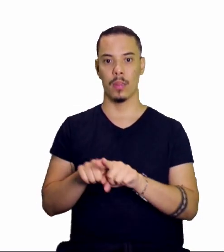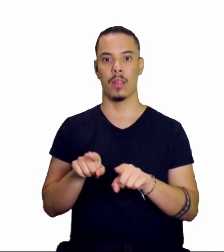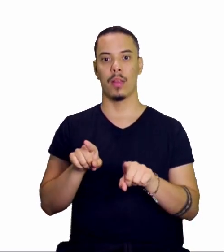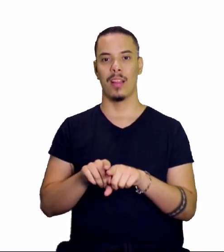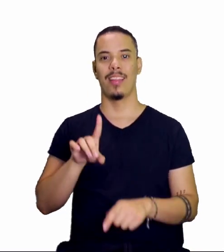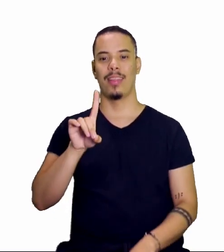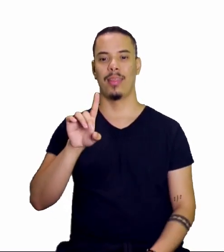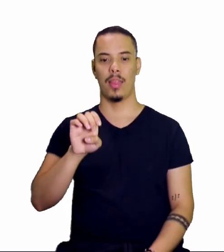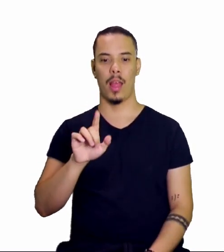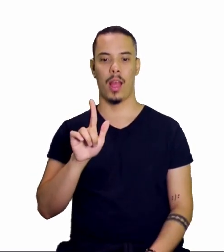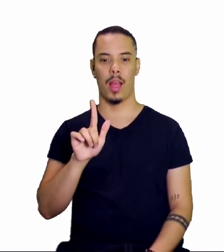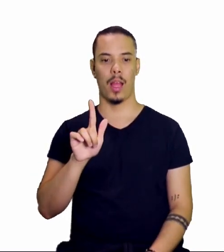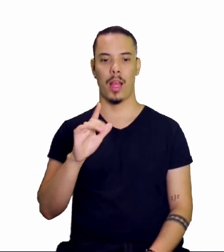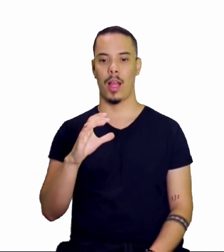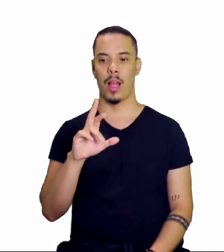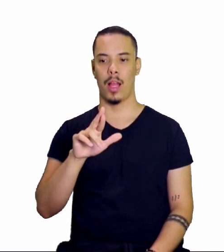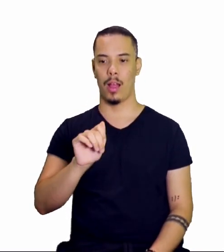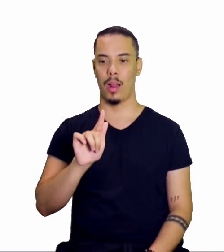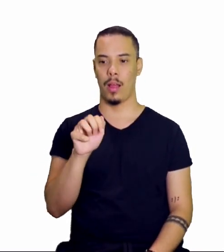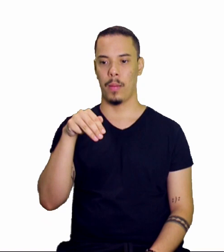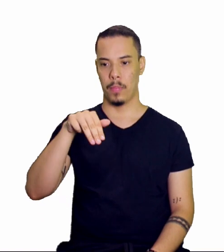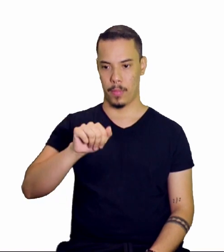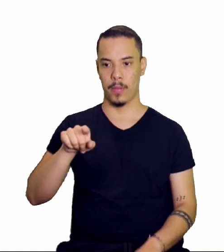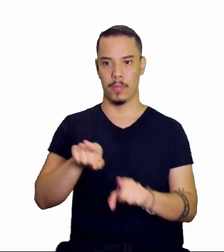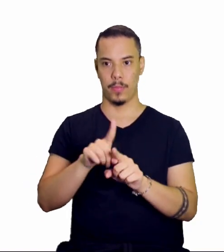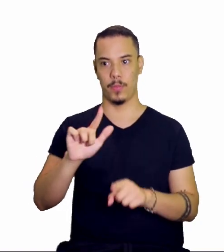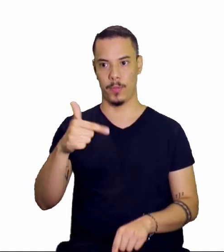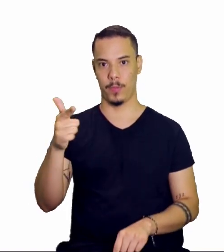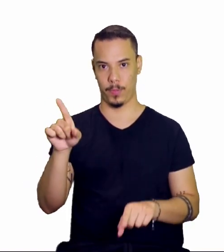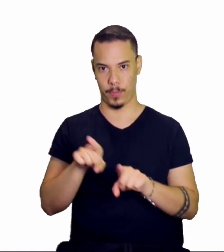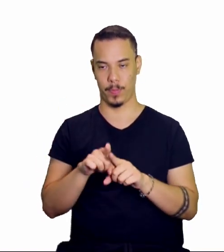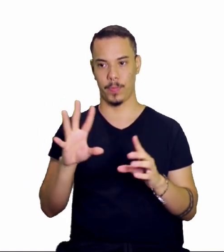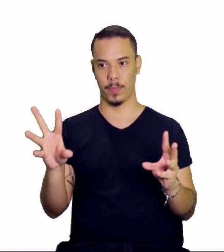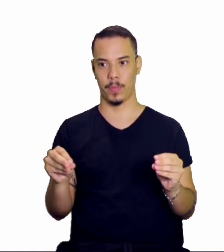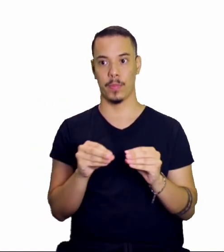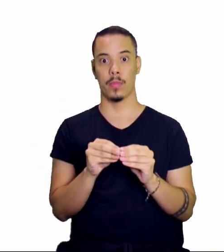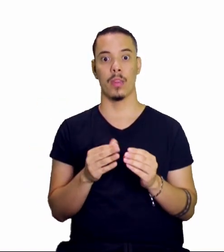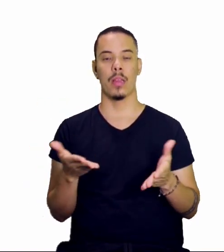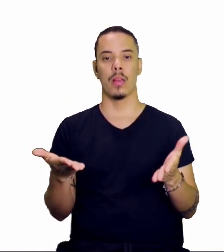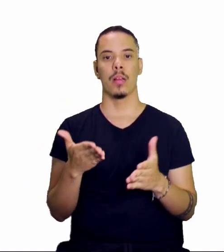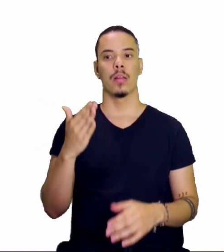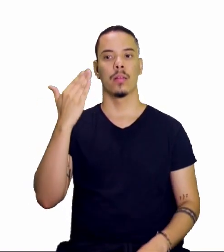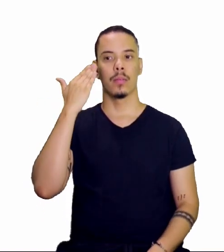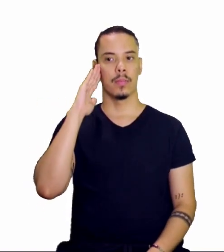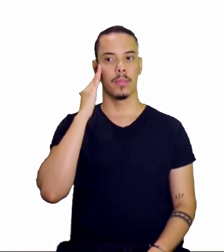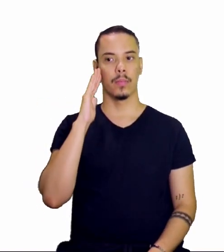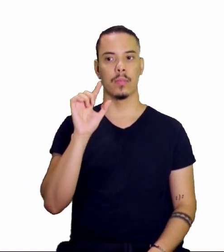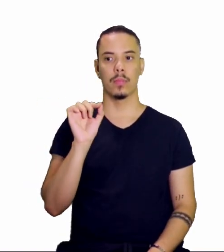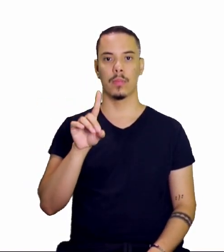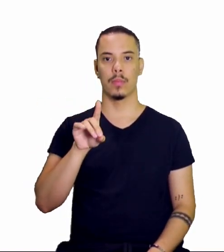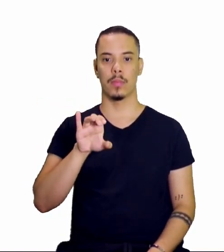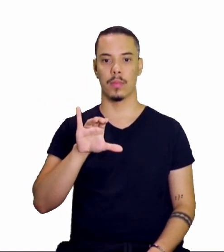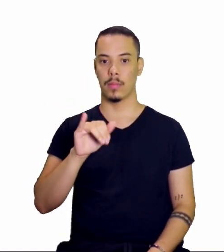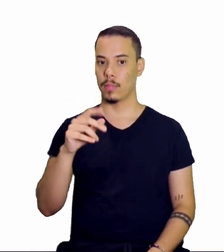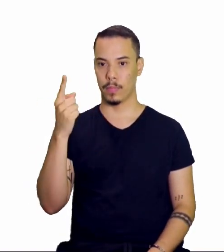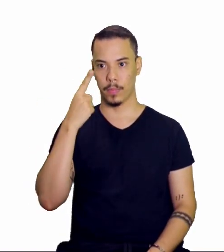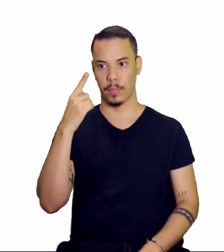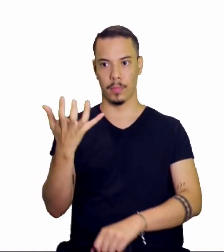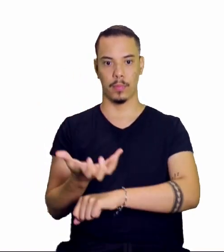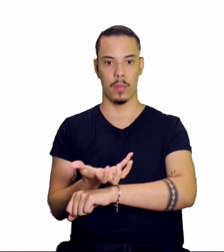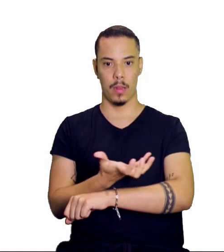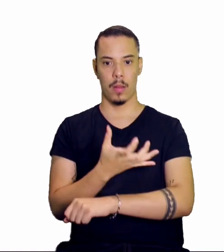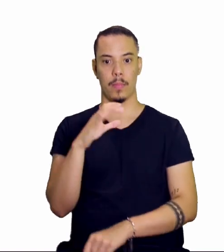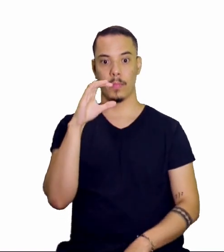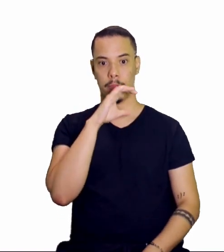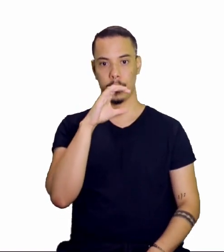nome bonito. E miligramas, no caso. Decagrama é o outro lá. Agora vamos ver ali a decigrama. Desce essa grama e vamos ver aqui quanto é que até fica.